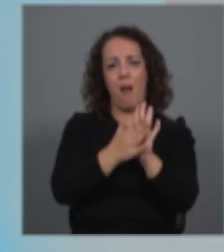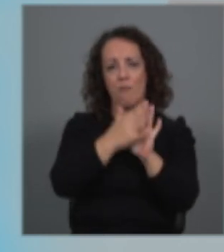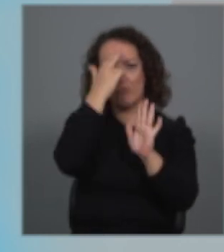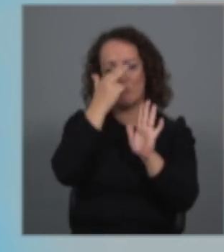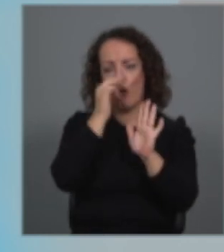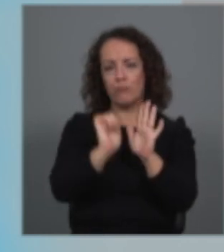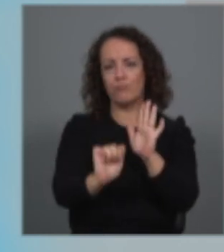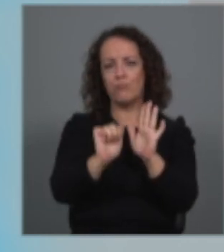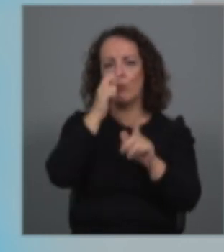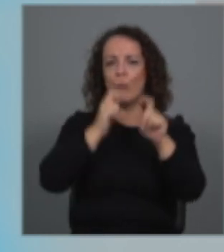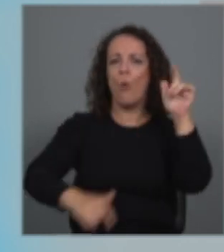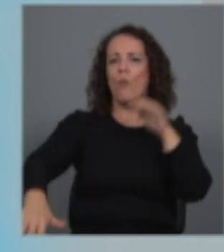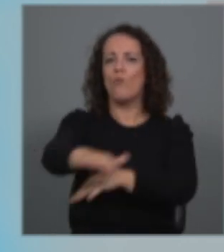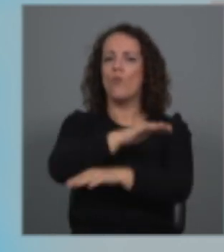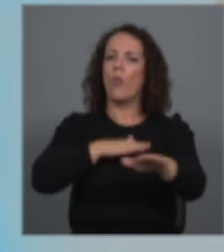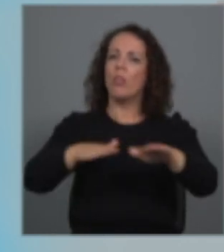essa proximidade ao Espírito de Assis.